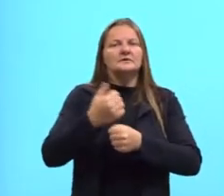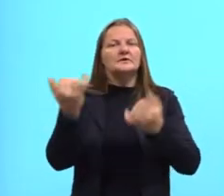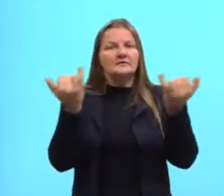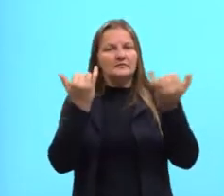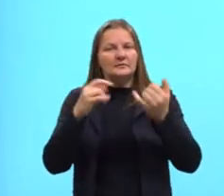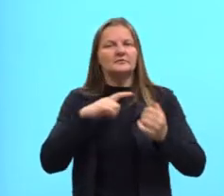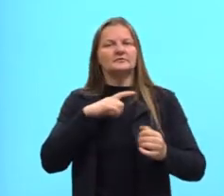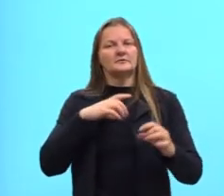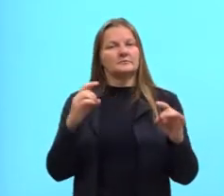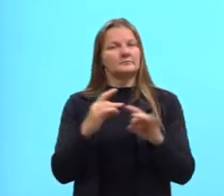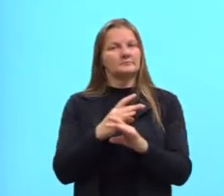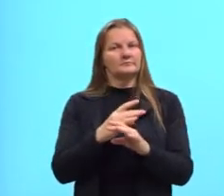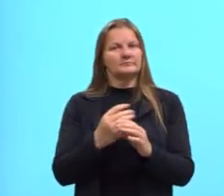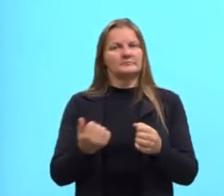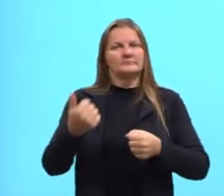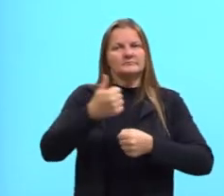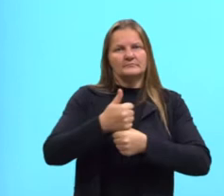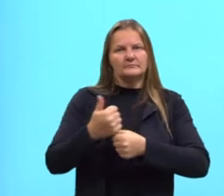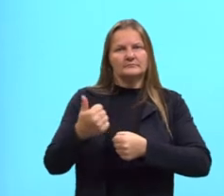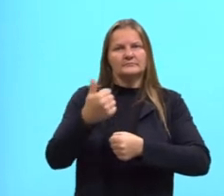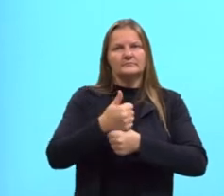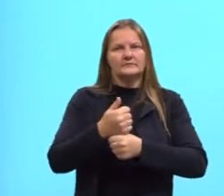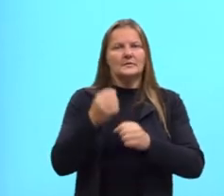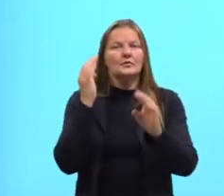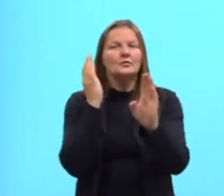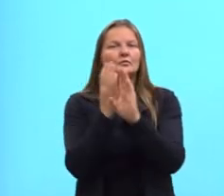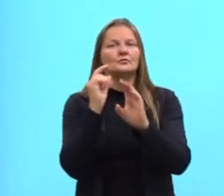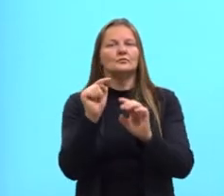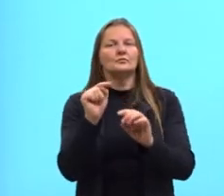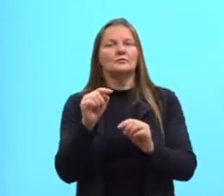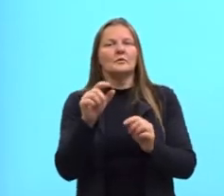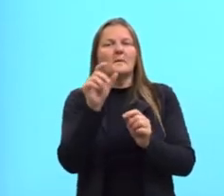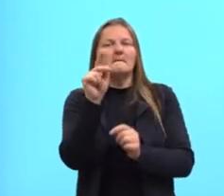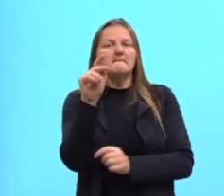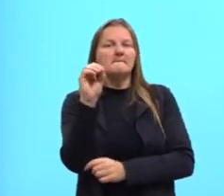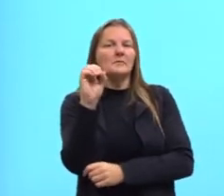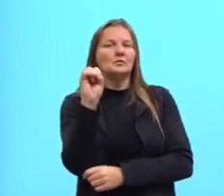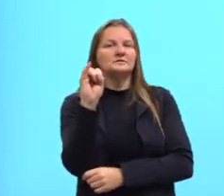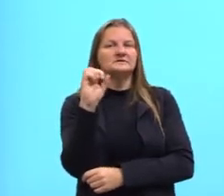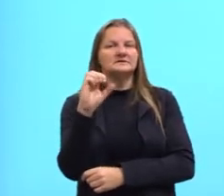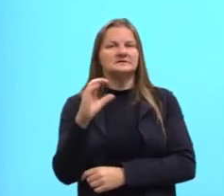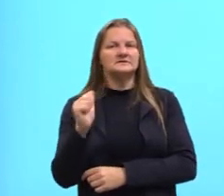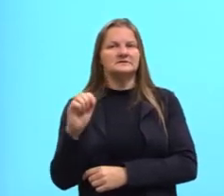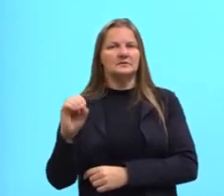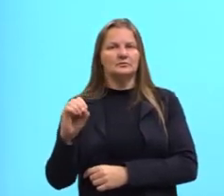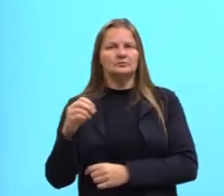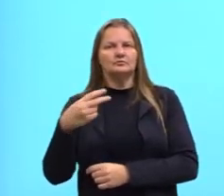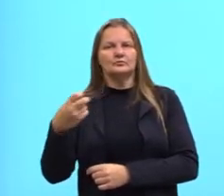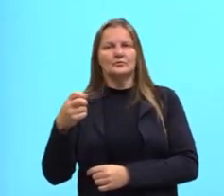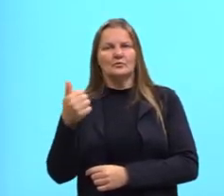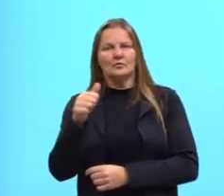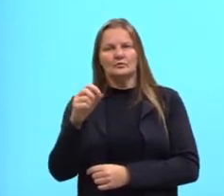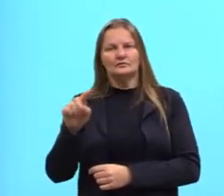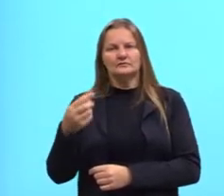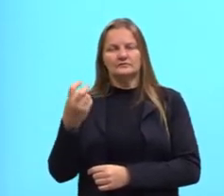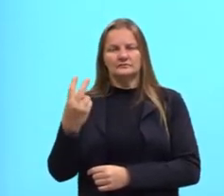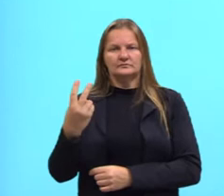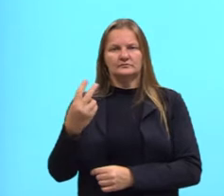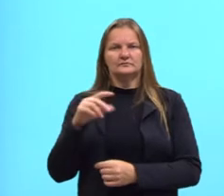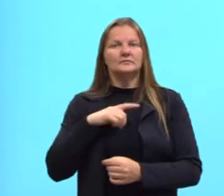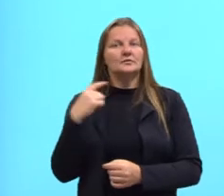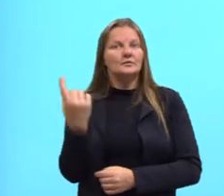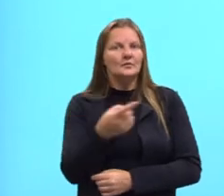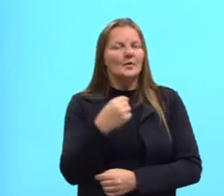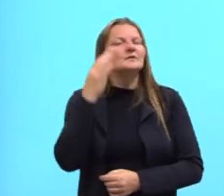informações que nós temos como eu quero descobrir a posição do termo igual a 11,2